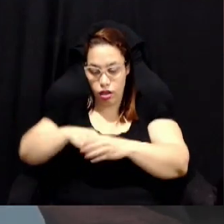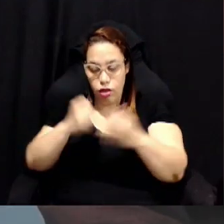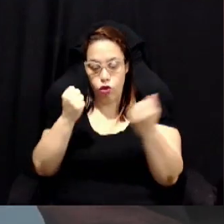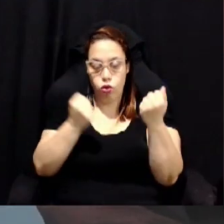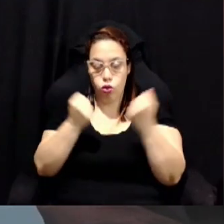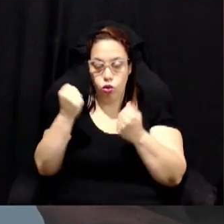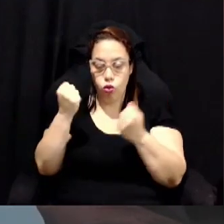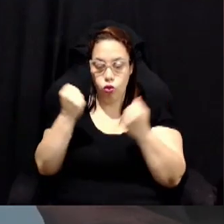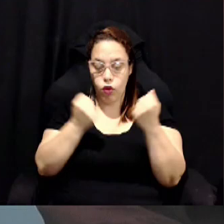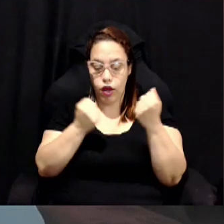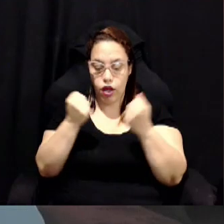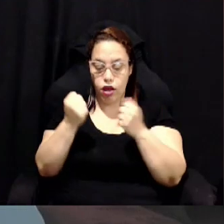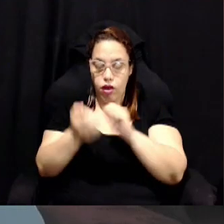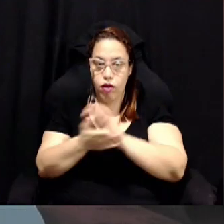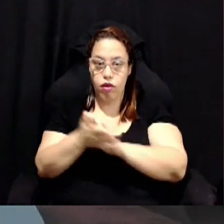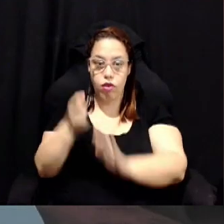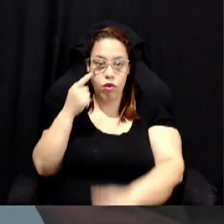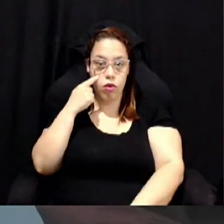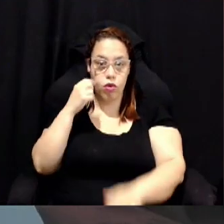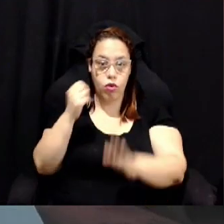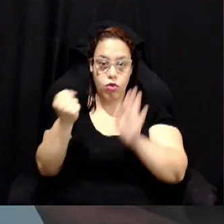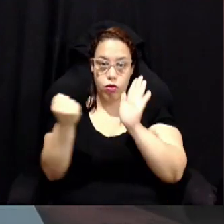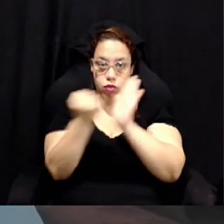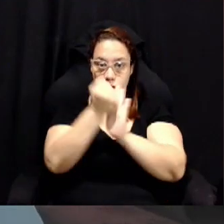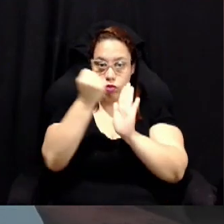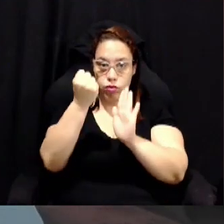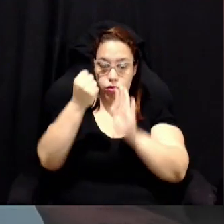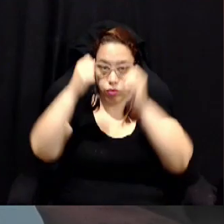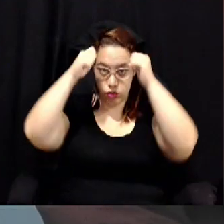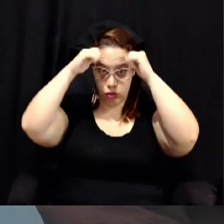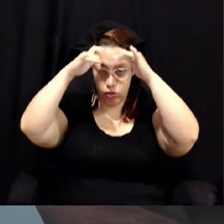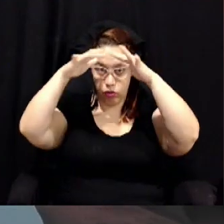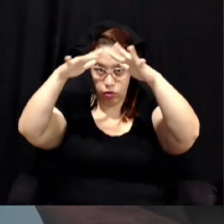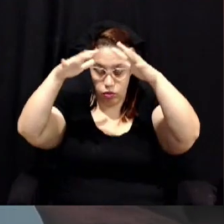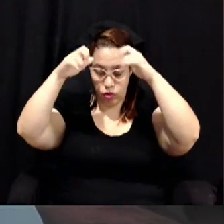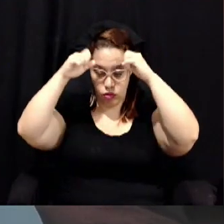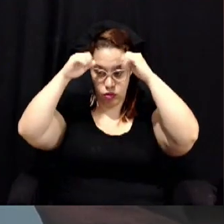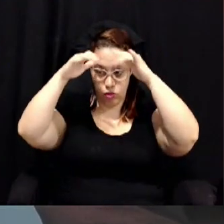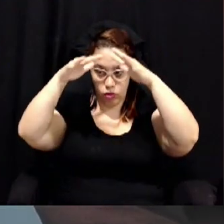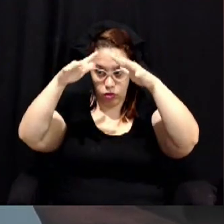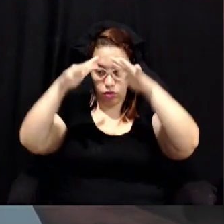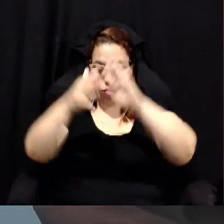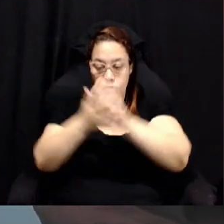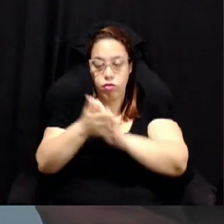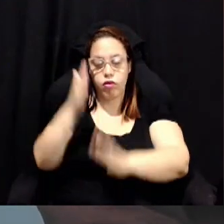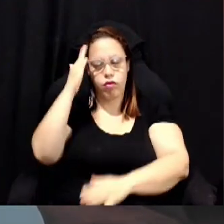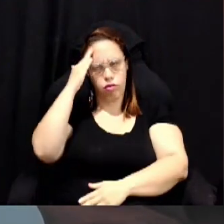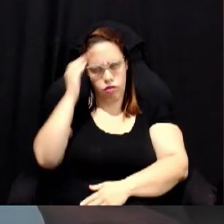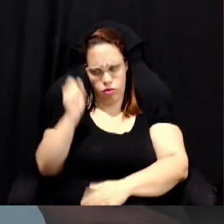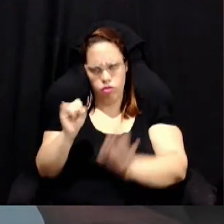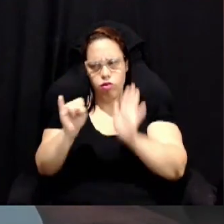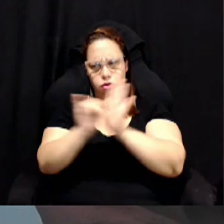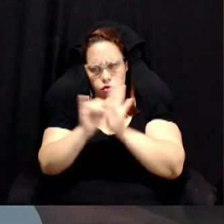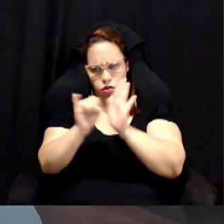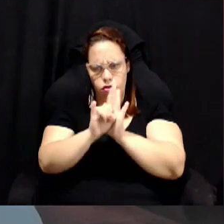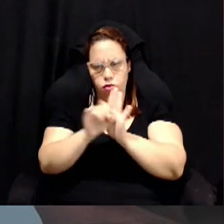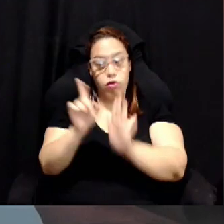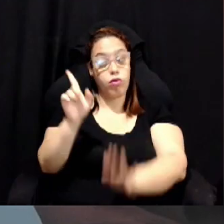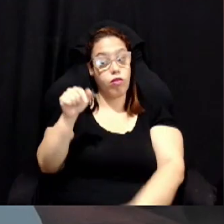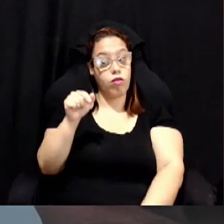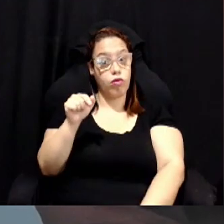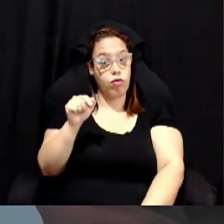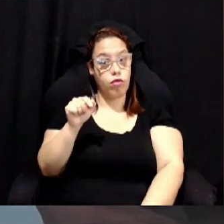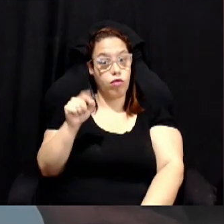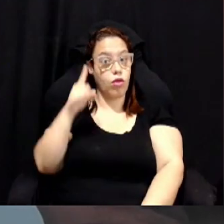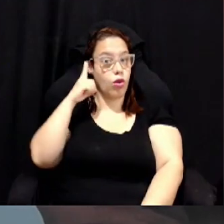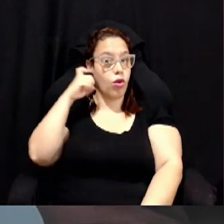você vê o símbolo do autismo ali e vê o adesivo, provavelmente a pessoa já identifica, fala, opa, se o som tá alto, ela dá uma